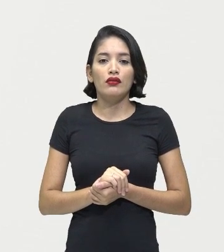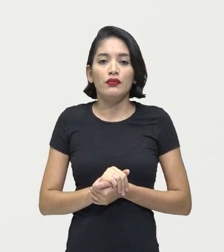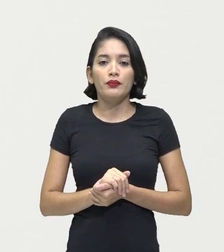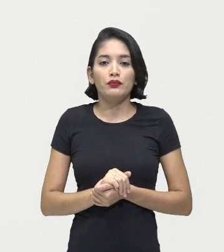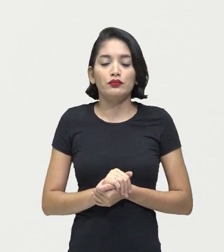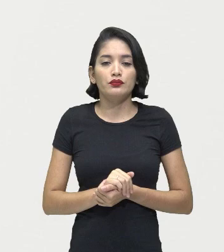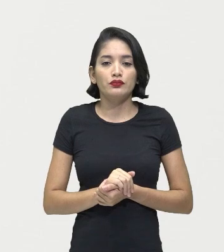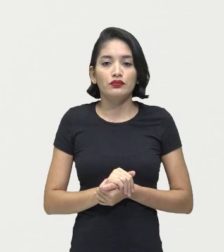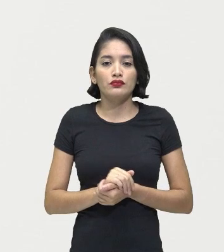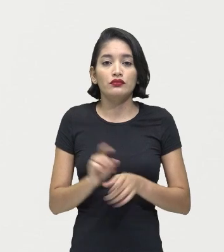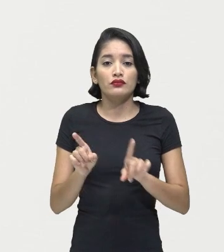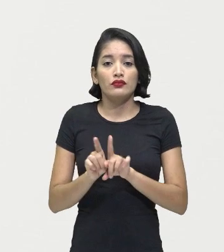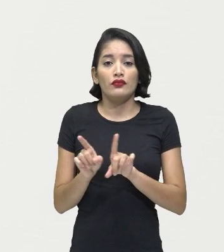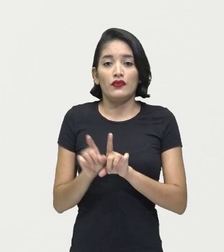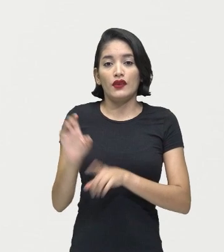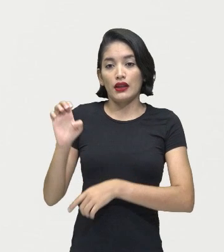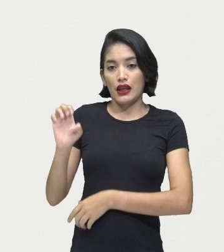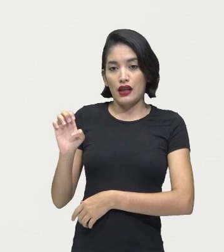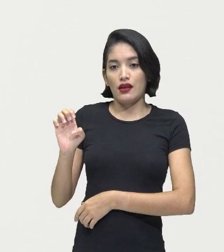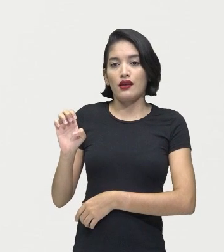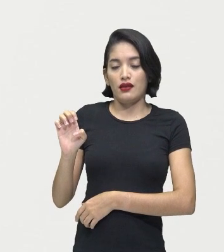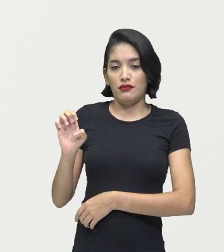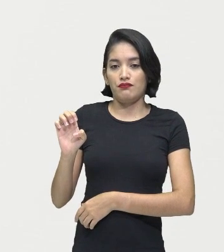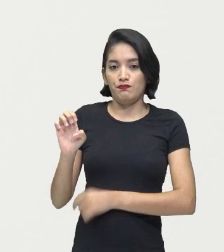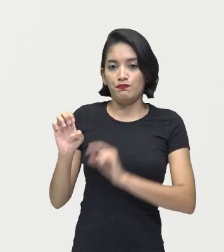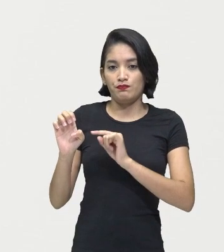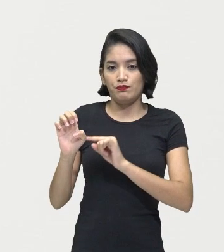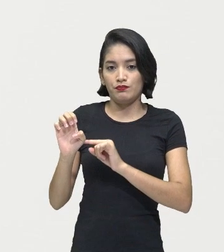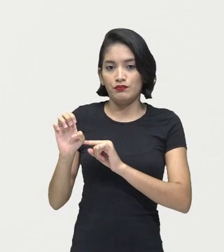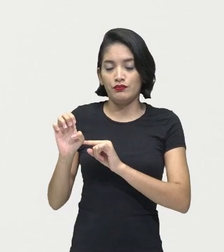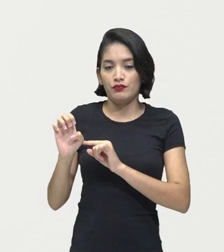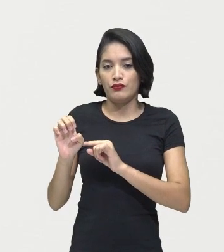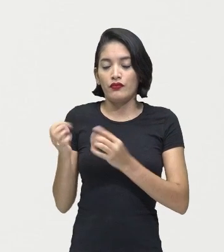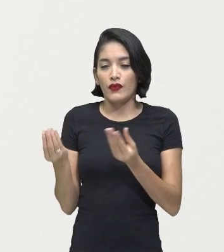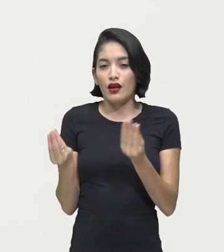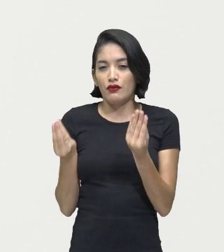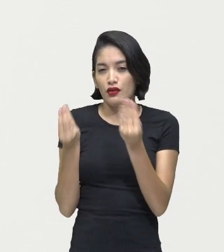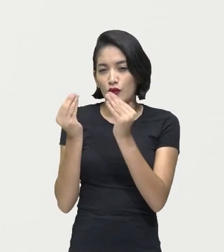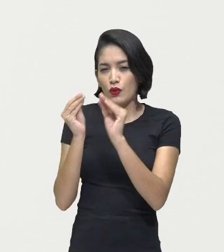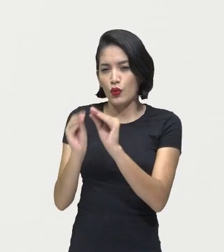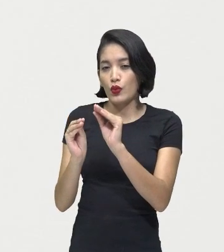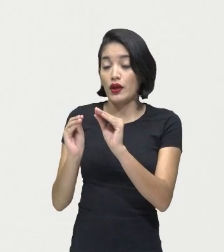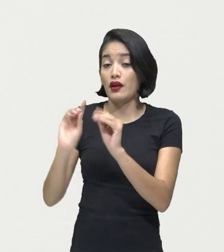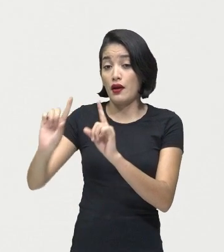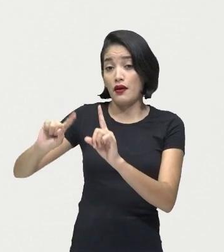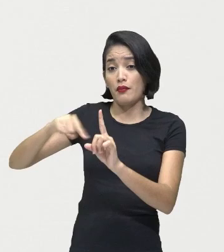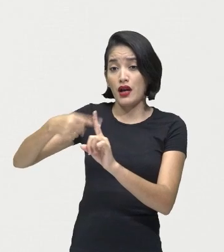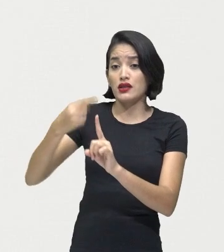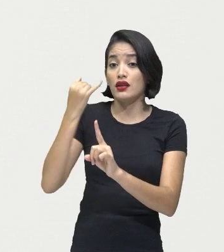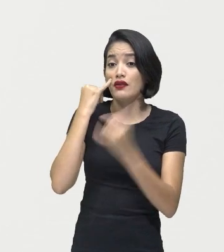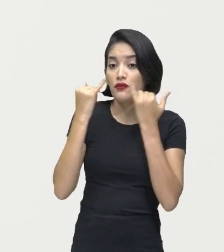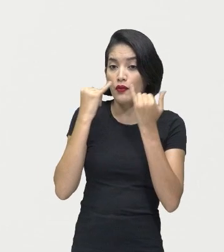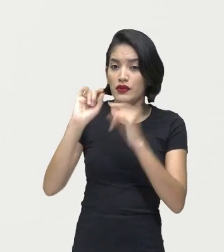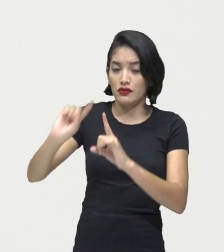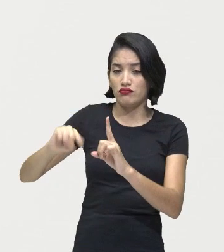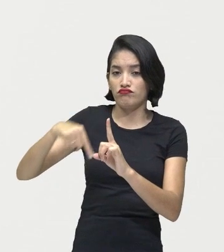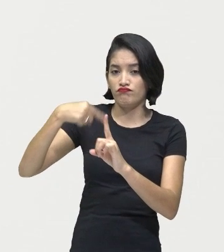Tanta e tamanha intimidade, tá? Aqui ele está acrescentando, né, algo a mais, uma informação a